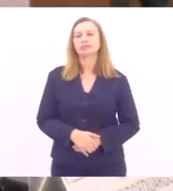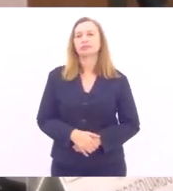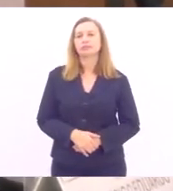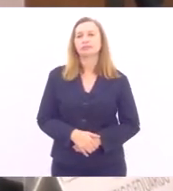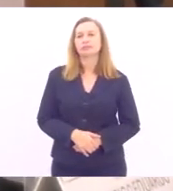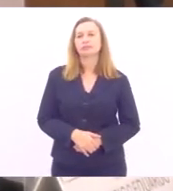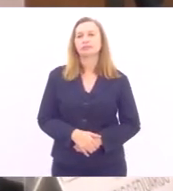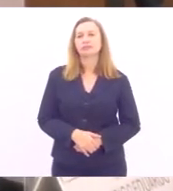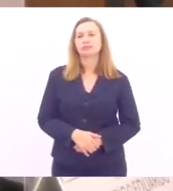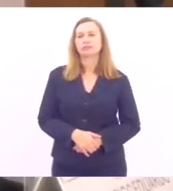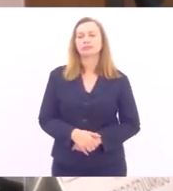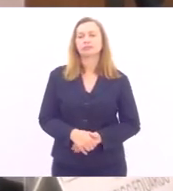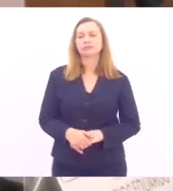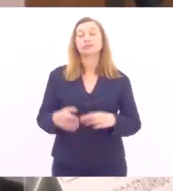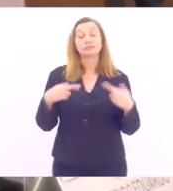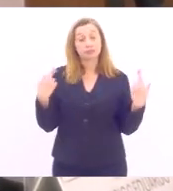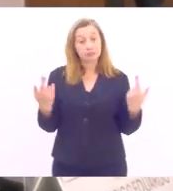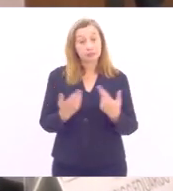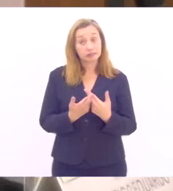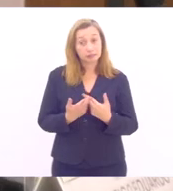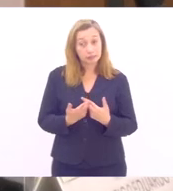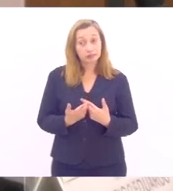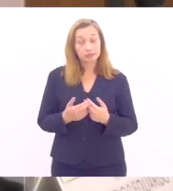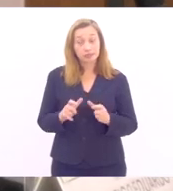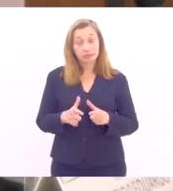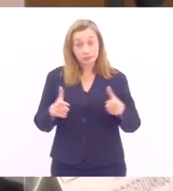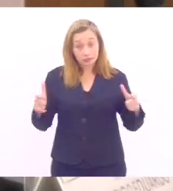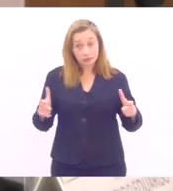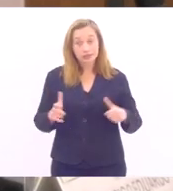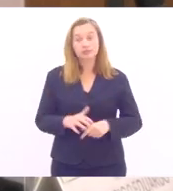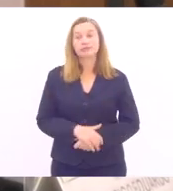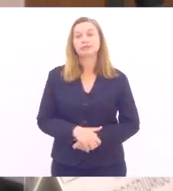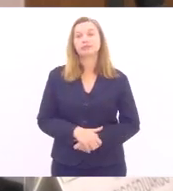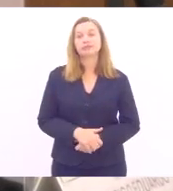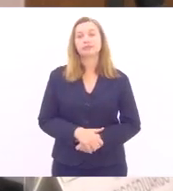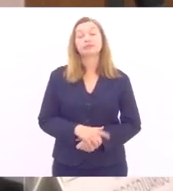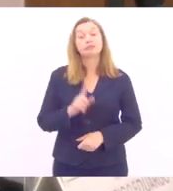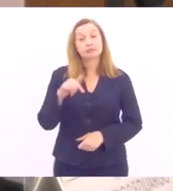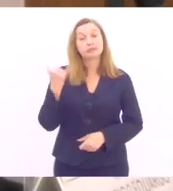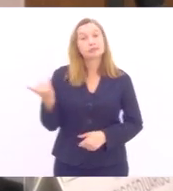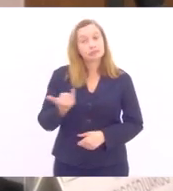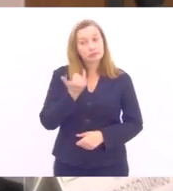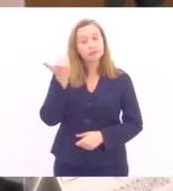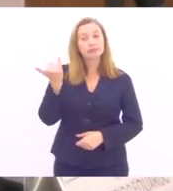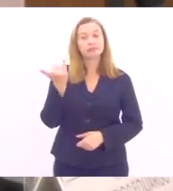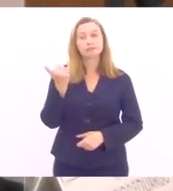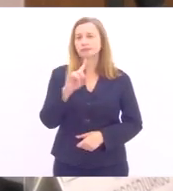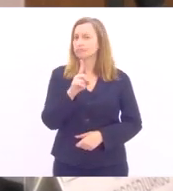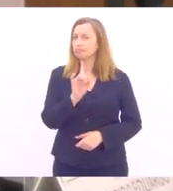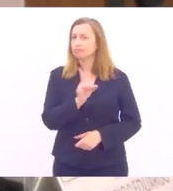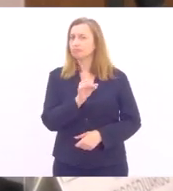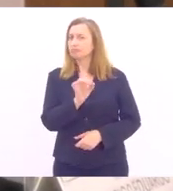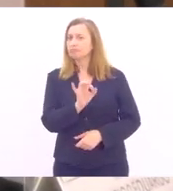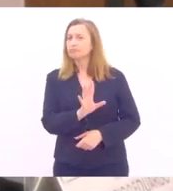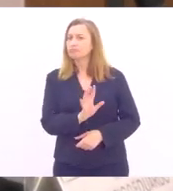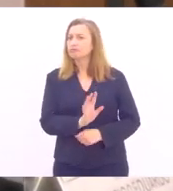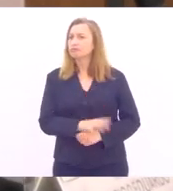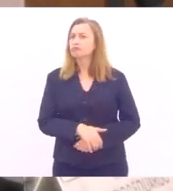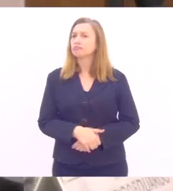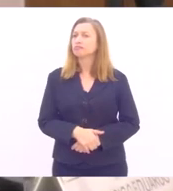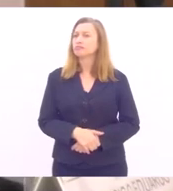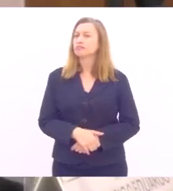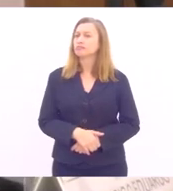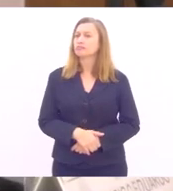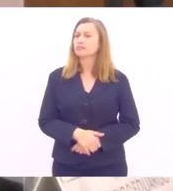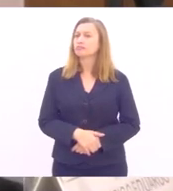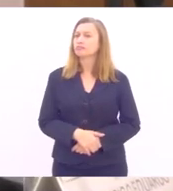dessa grande audiência e que é muito importante, não só